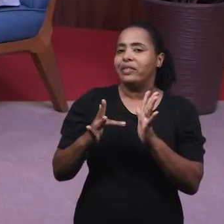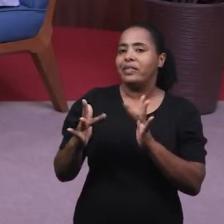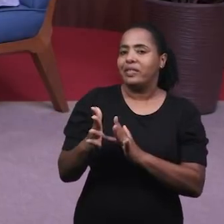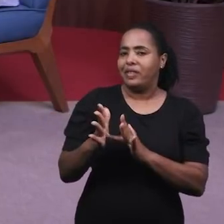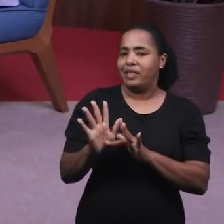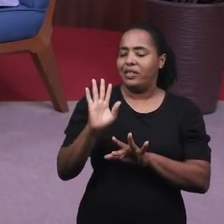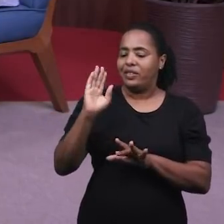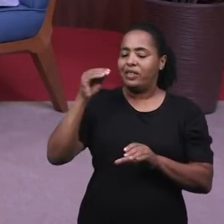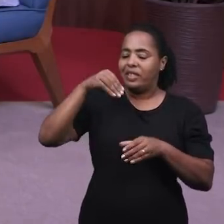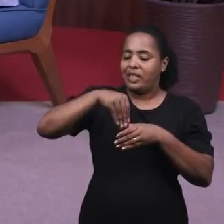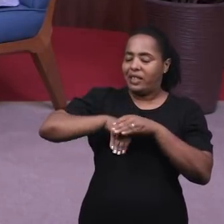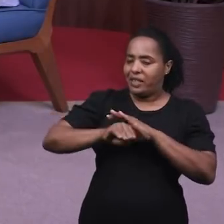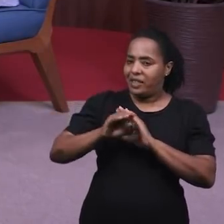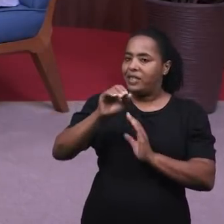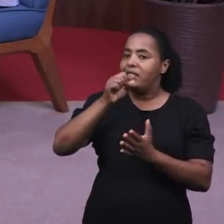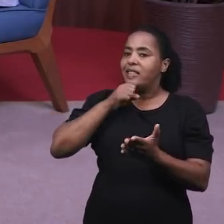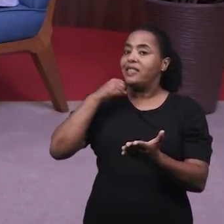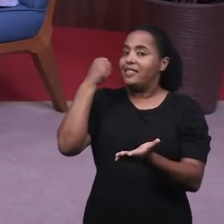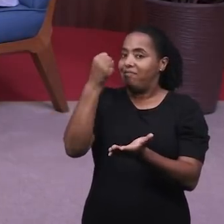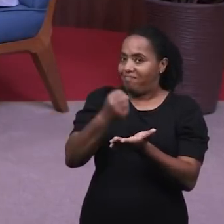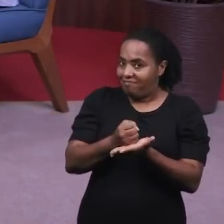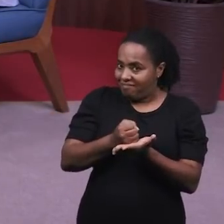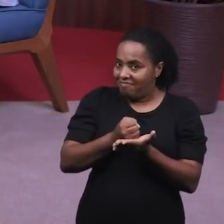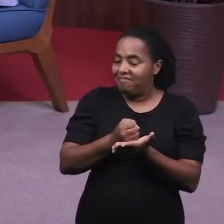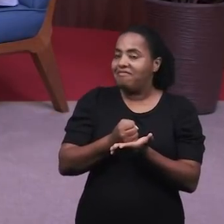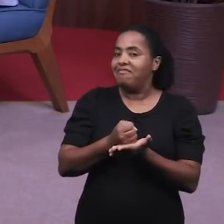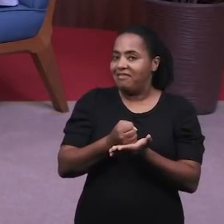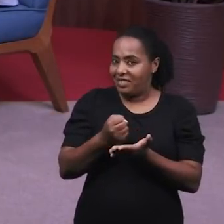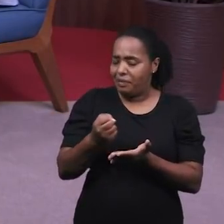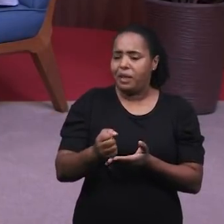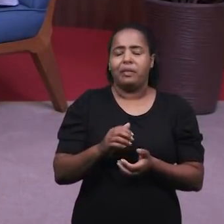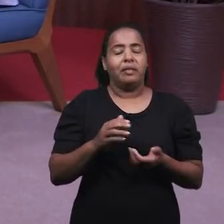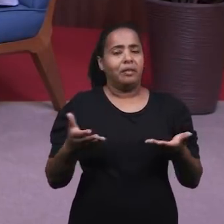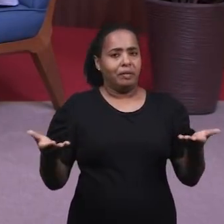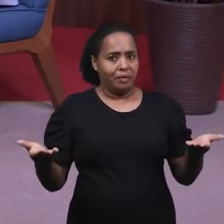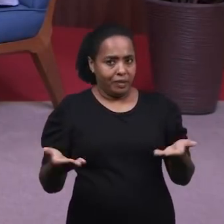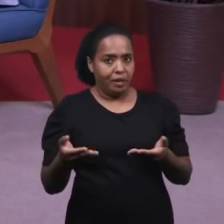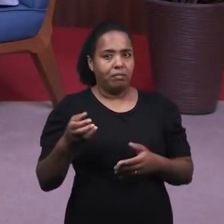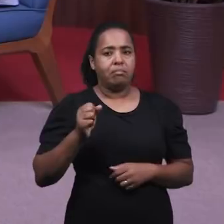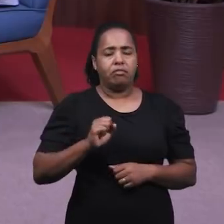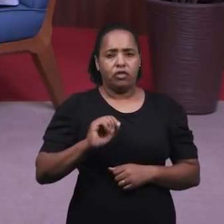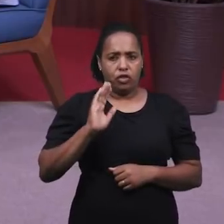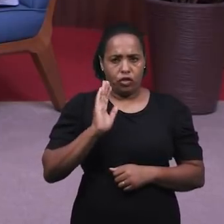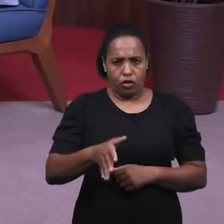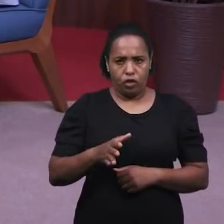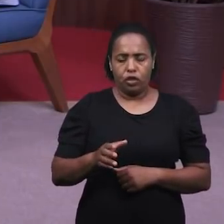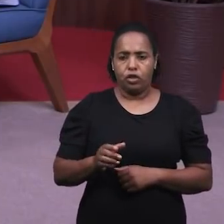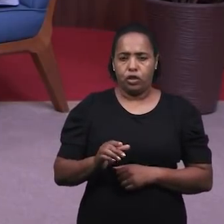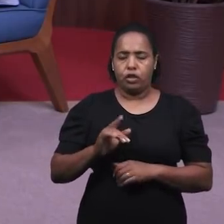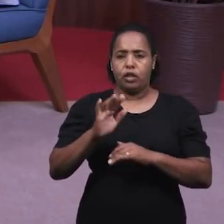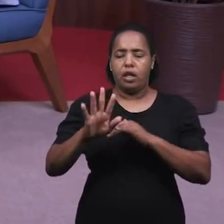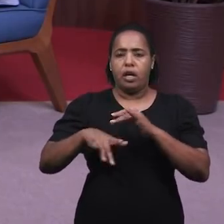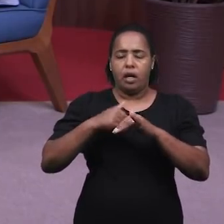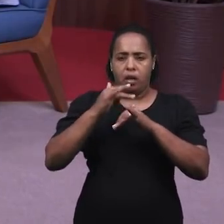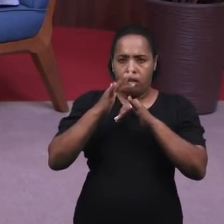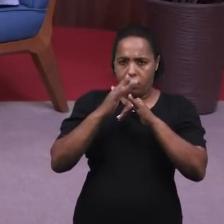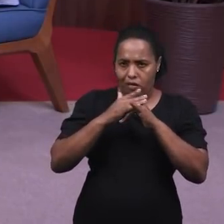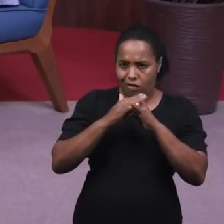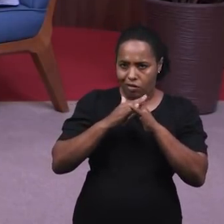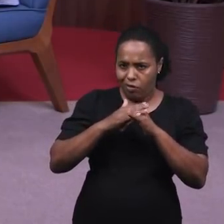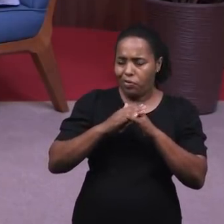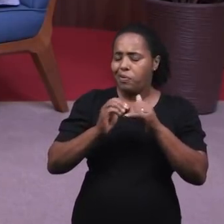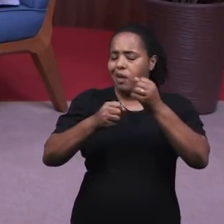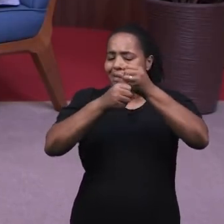no Velho Testamento. Aliás, está no ar, se você quiser, no nosso canal no YouTube,